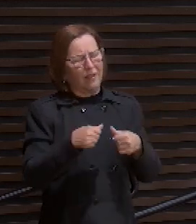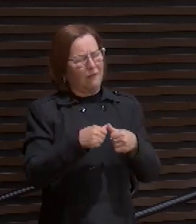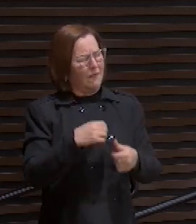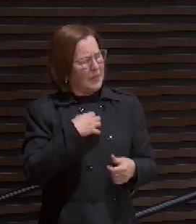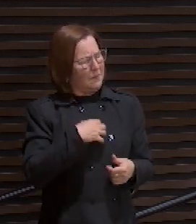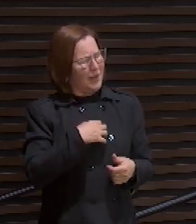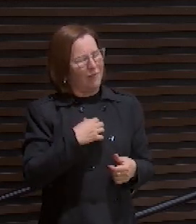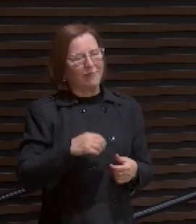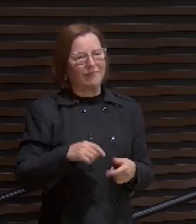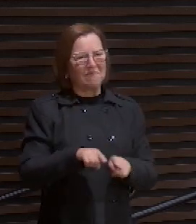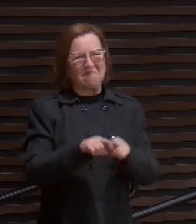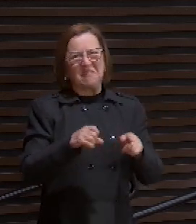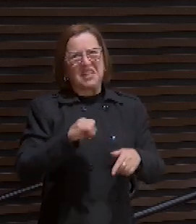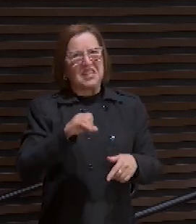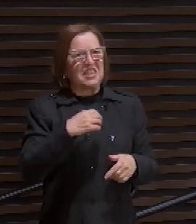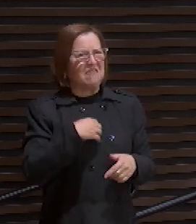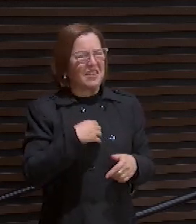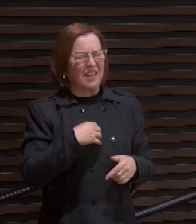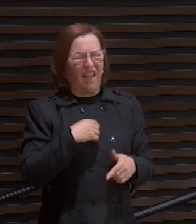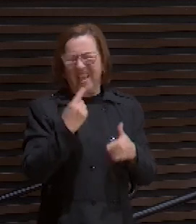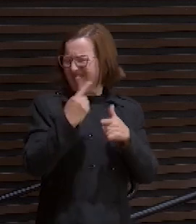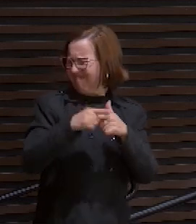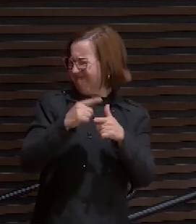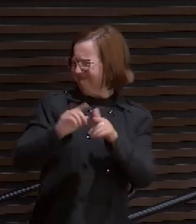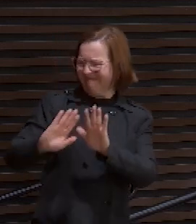Mas se ficarem também não tem problema.